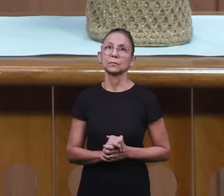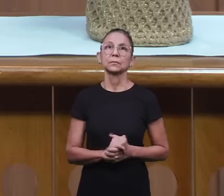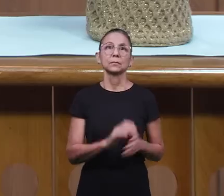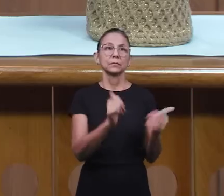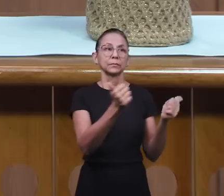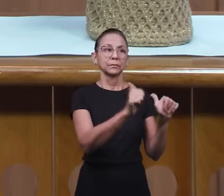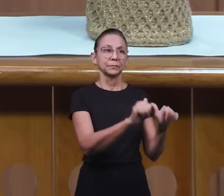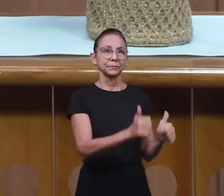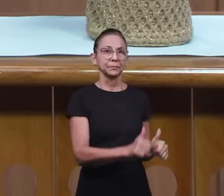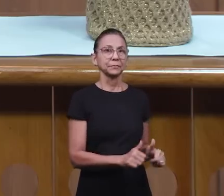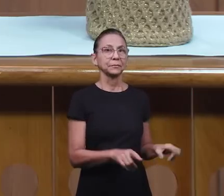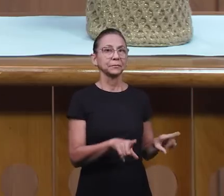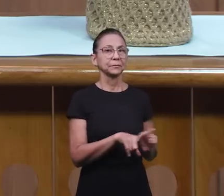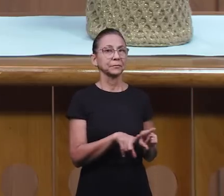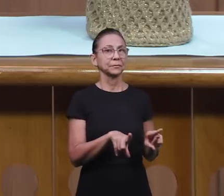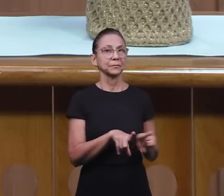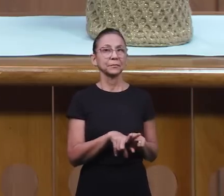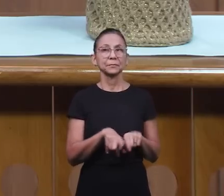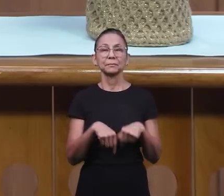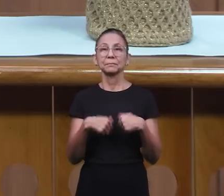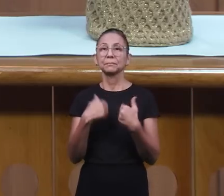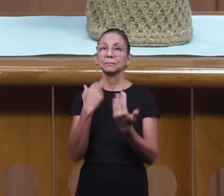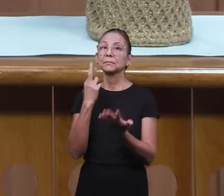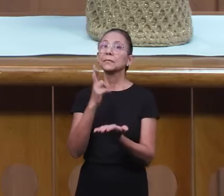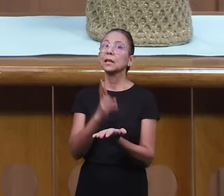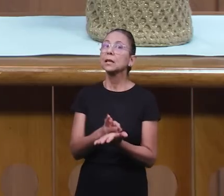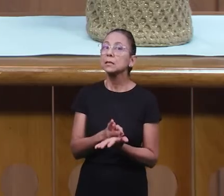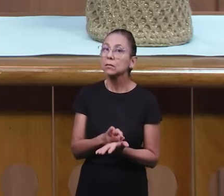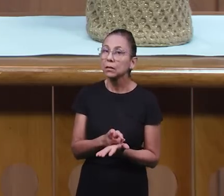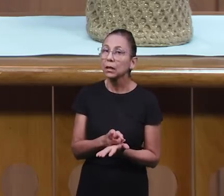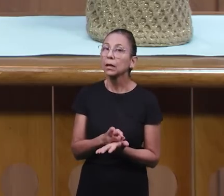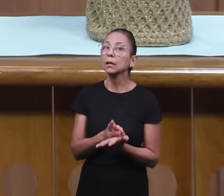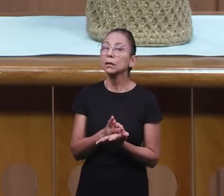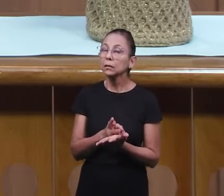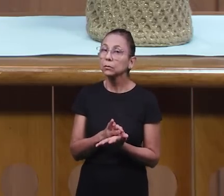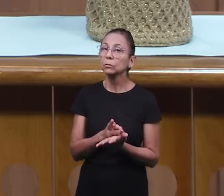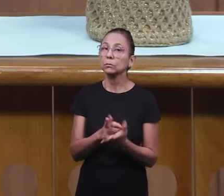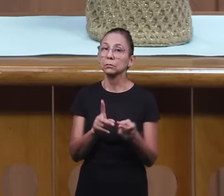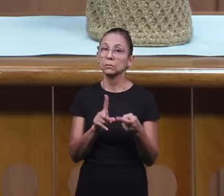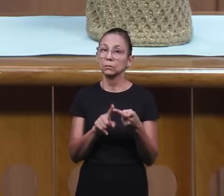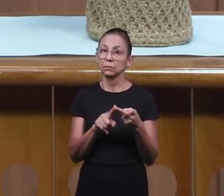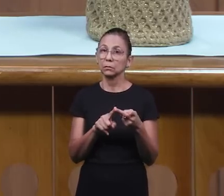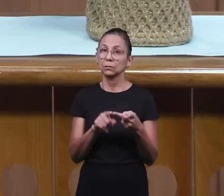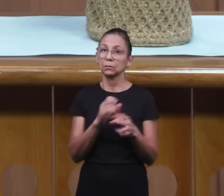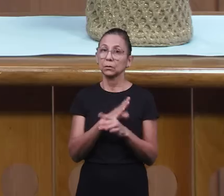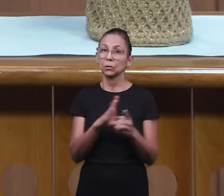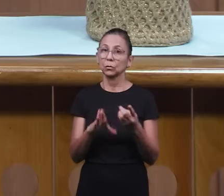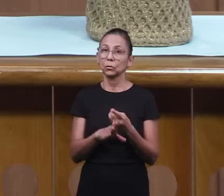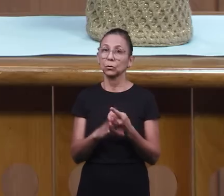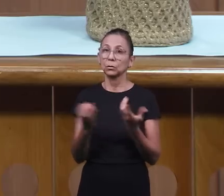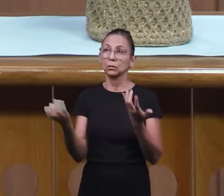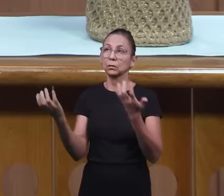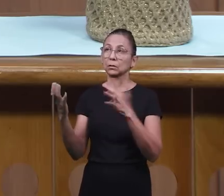até idolatria. E o resultado de tudo isso, o resultado do culto que não agrada